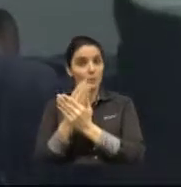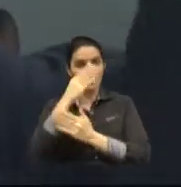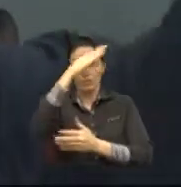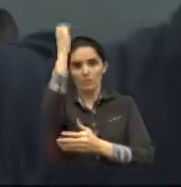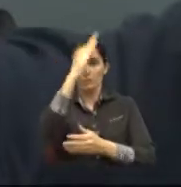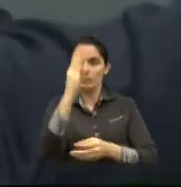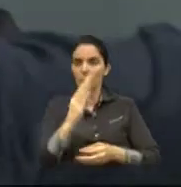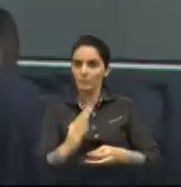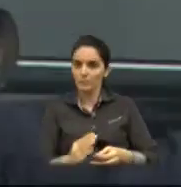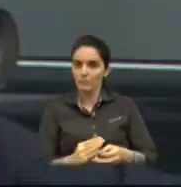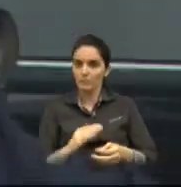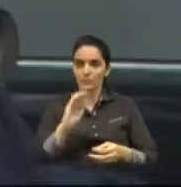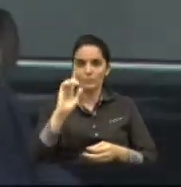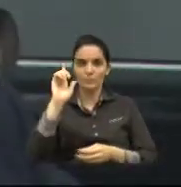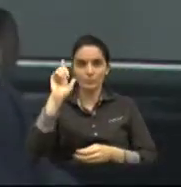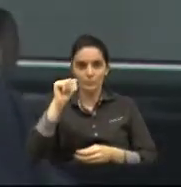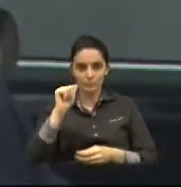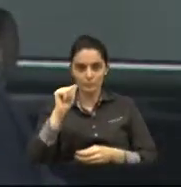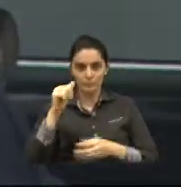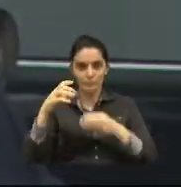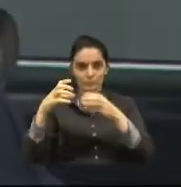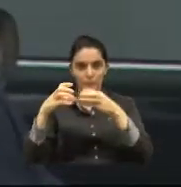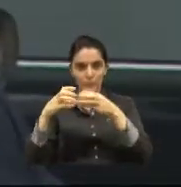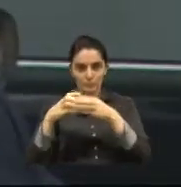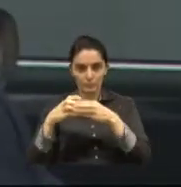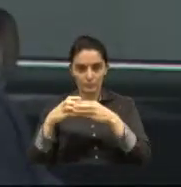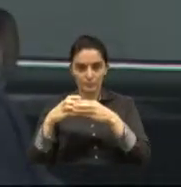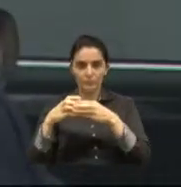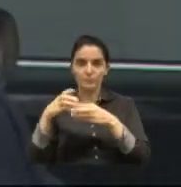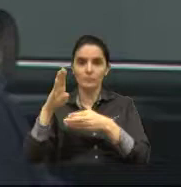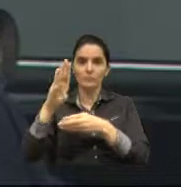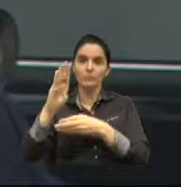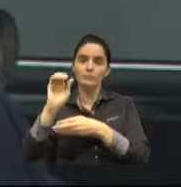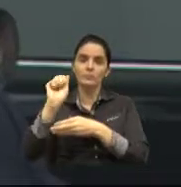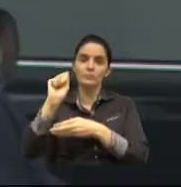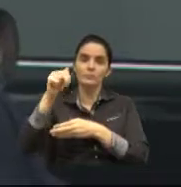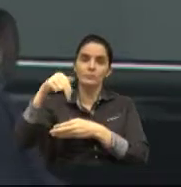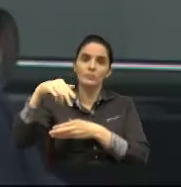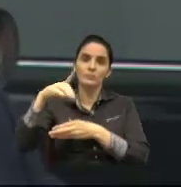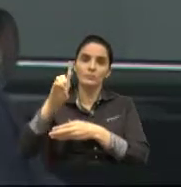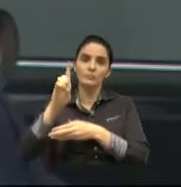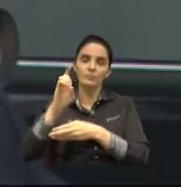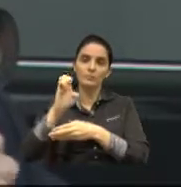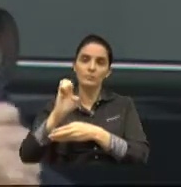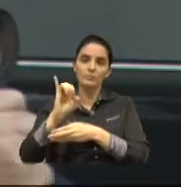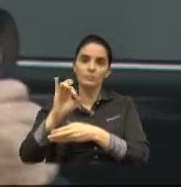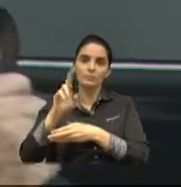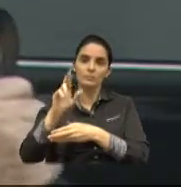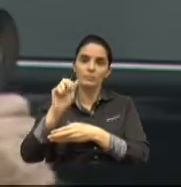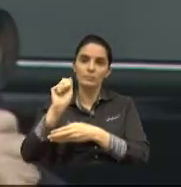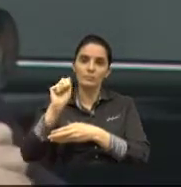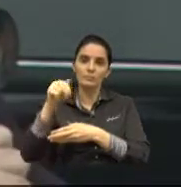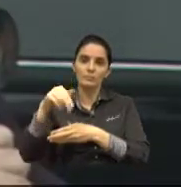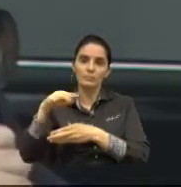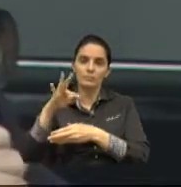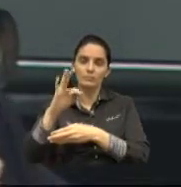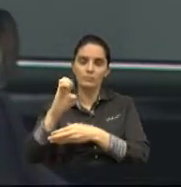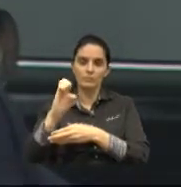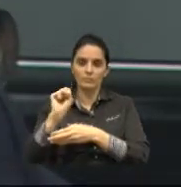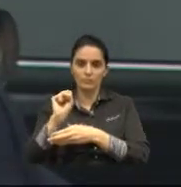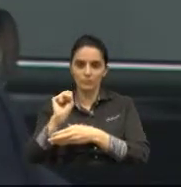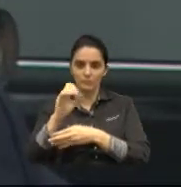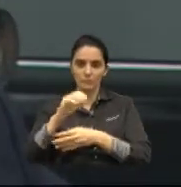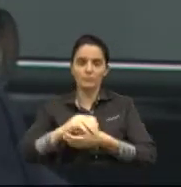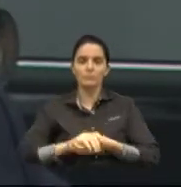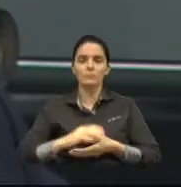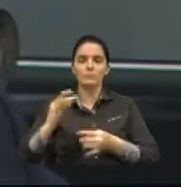ele foi estudar no Grupo Bandeirantes, a Escola Bandeirantes, onde ele fez o curso de